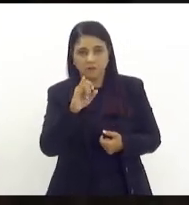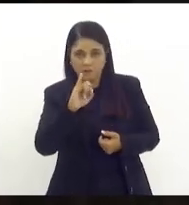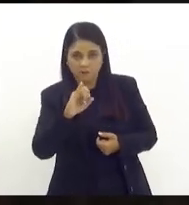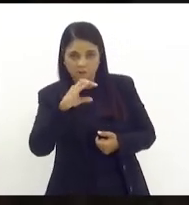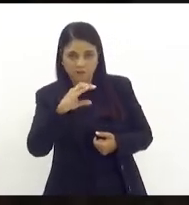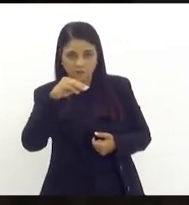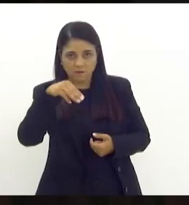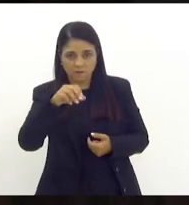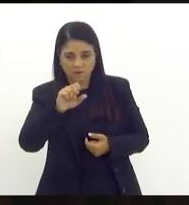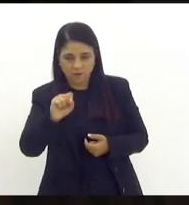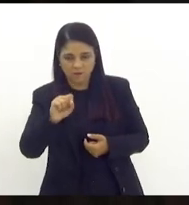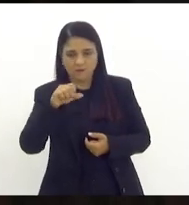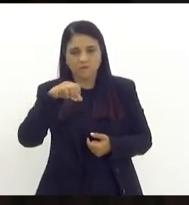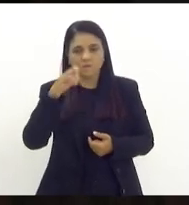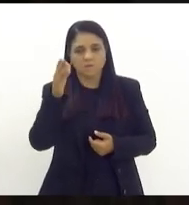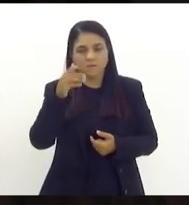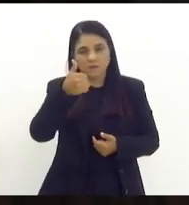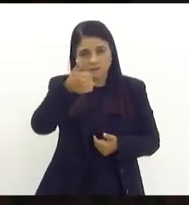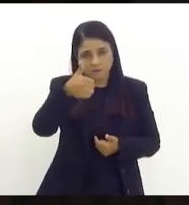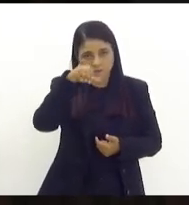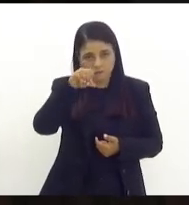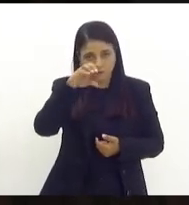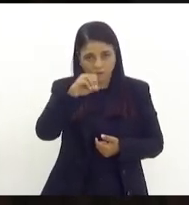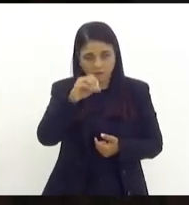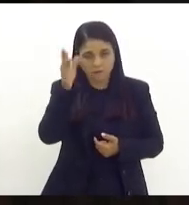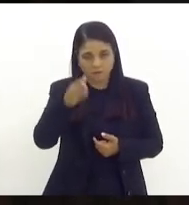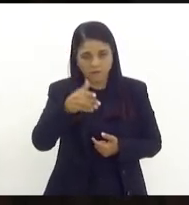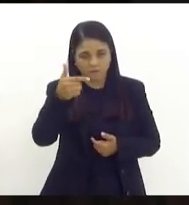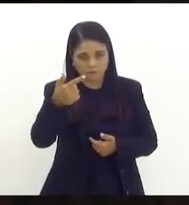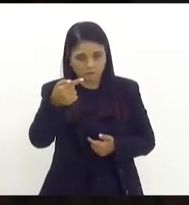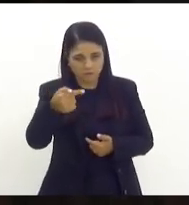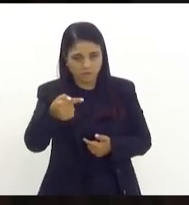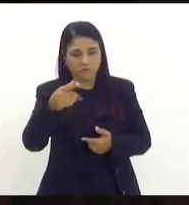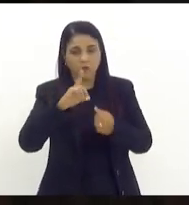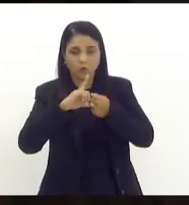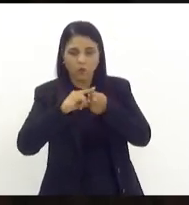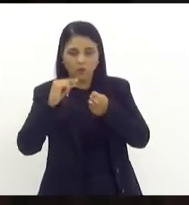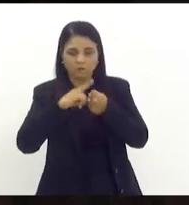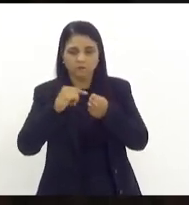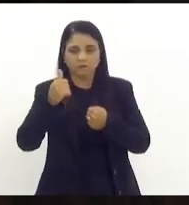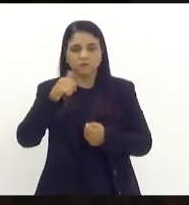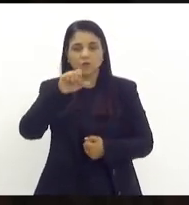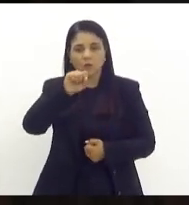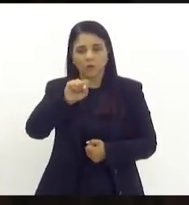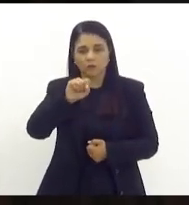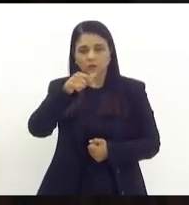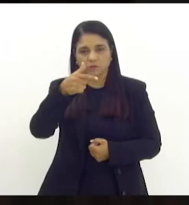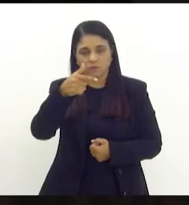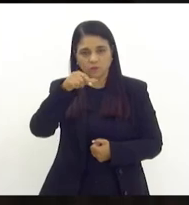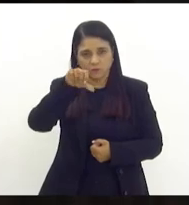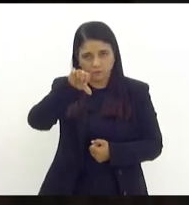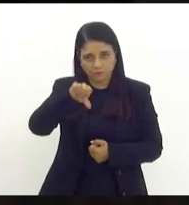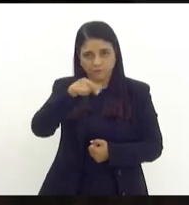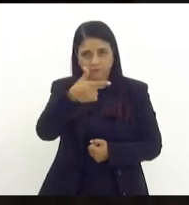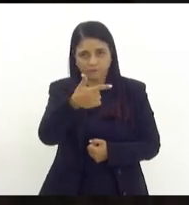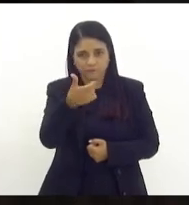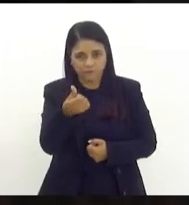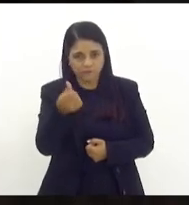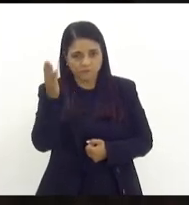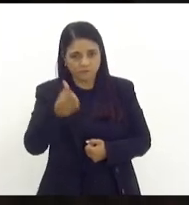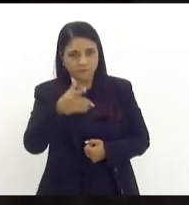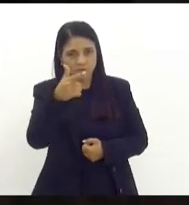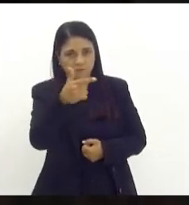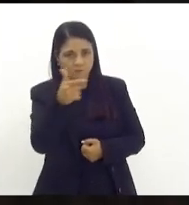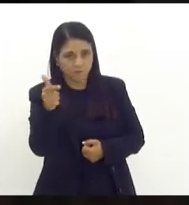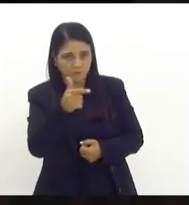190/17 do artigo 1º da lei do da lei do número 8.922/2012